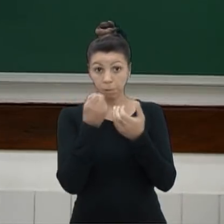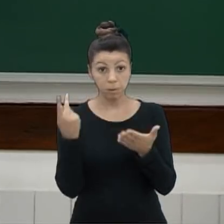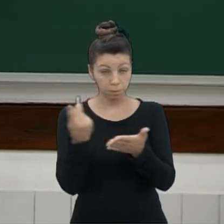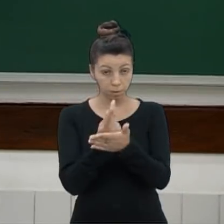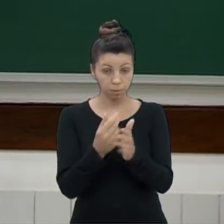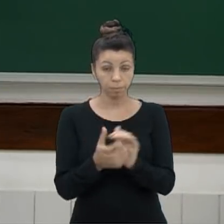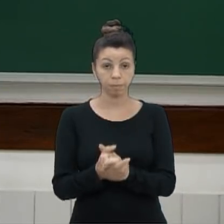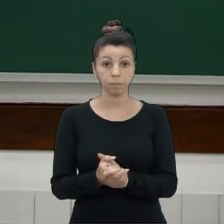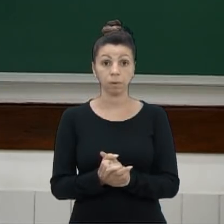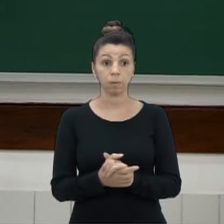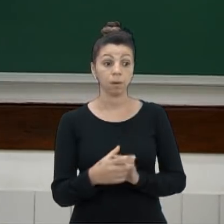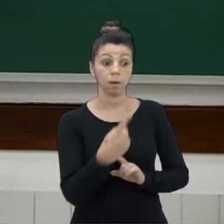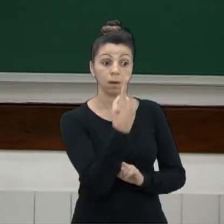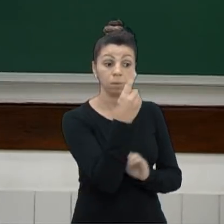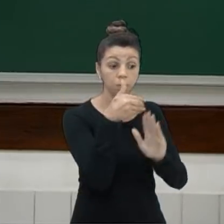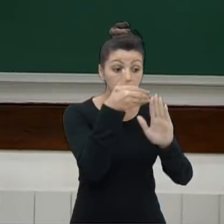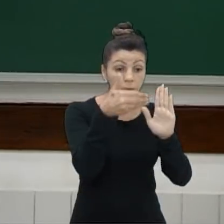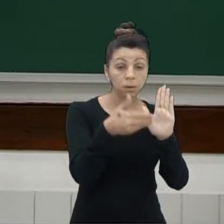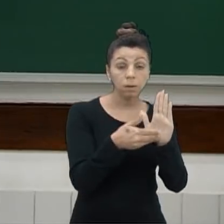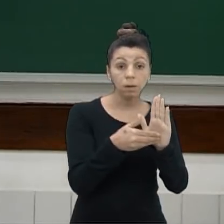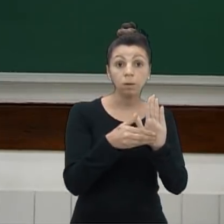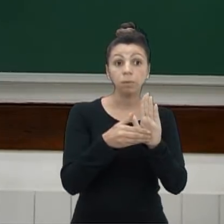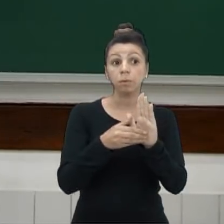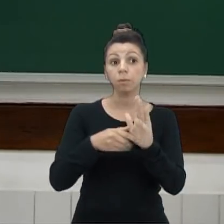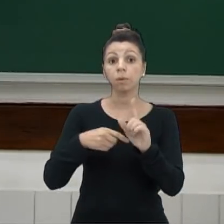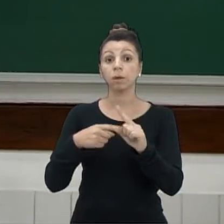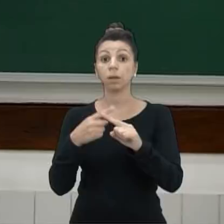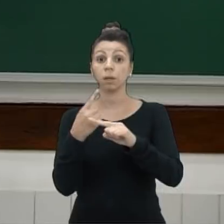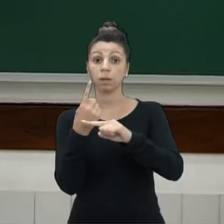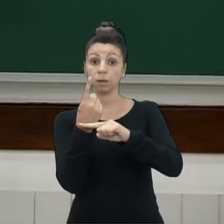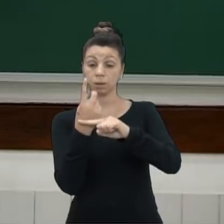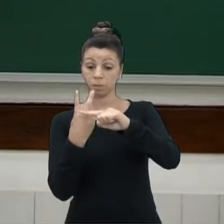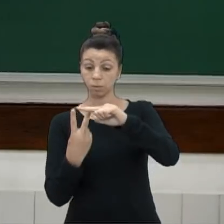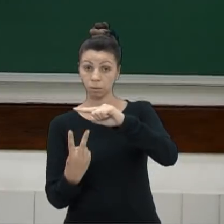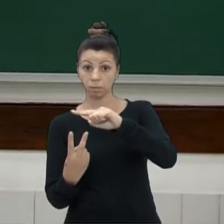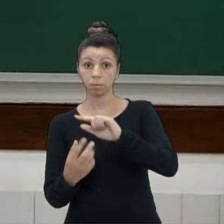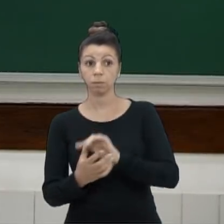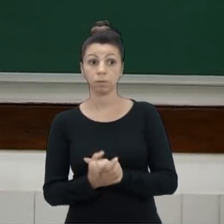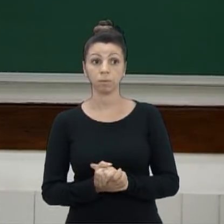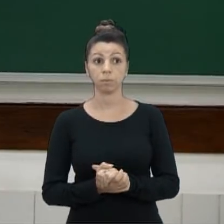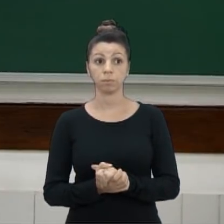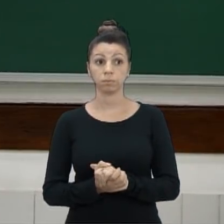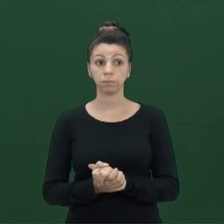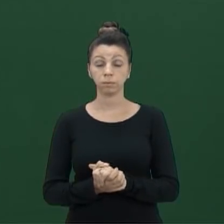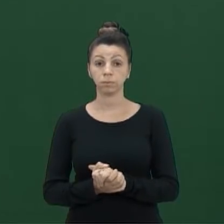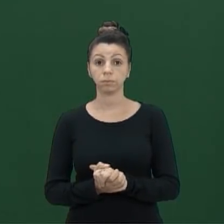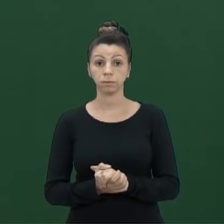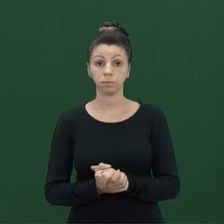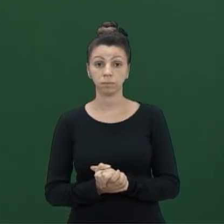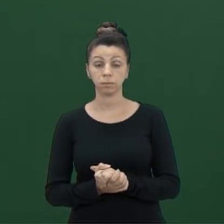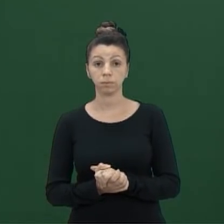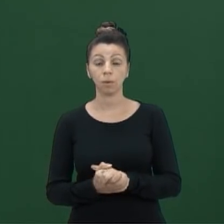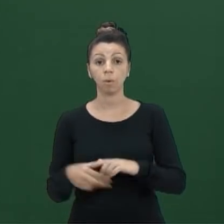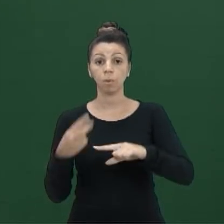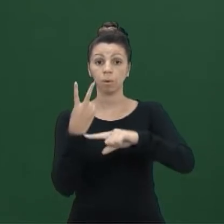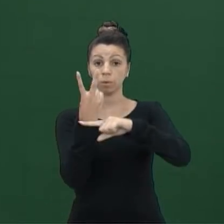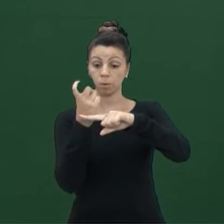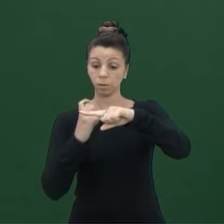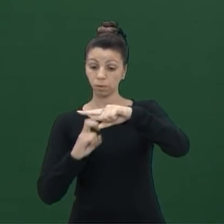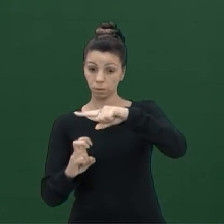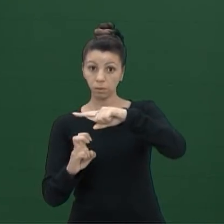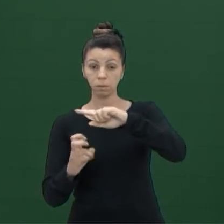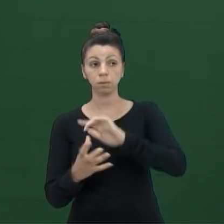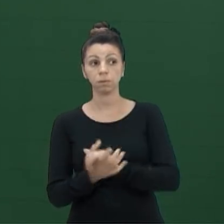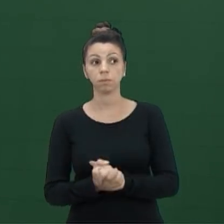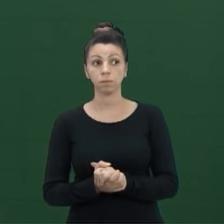quilo, era 1 inteiro e 2/5 de quilo. Eu vou escrever aqui para vocês entenderem. A gente usou ali números mistos. Então, a gente colocou o